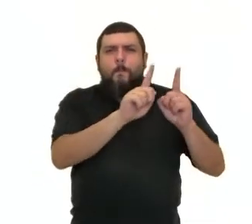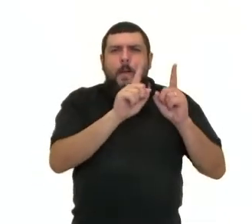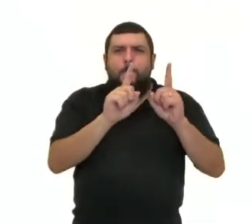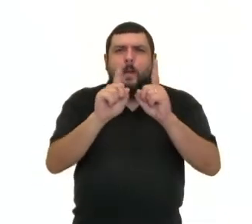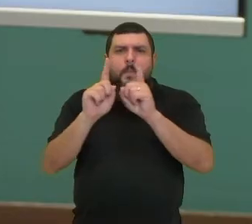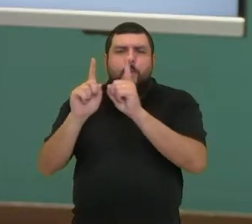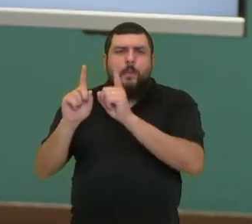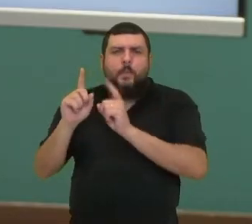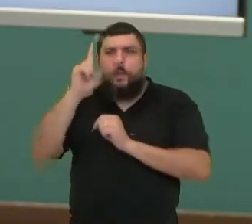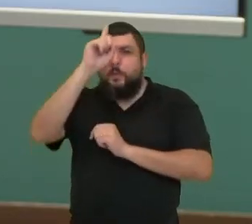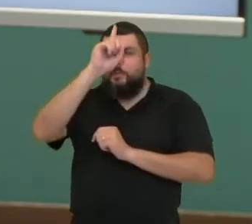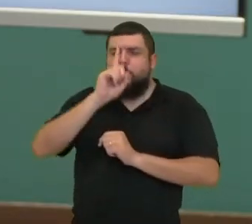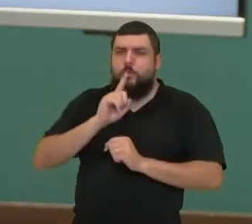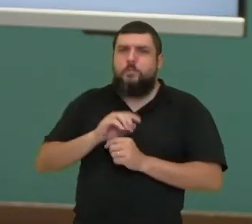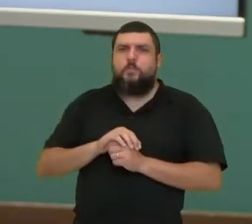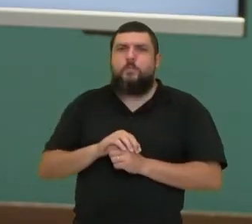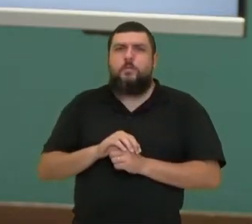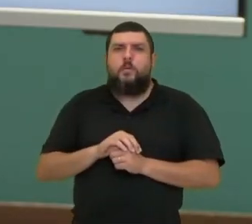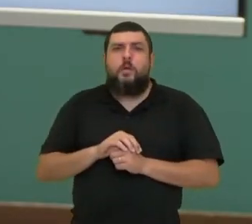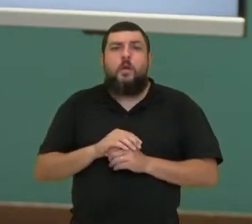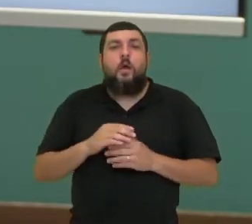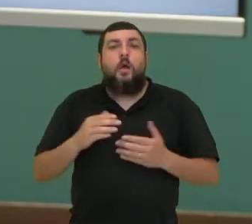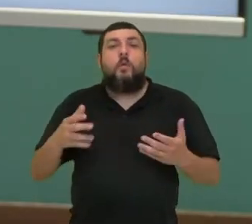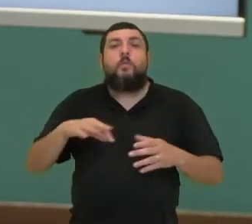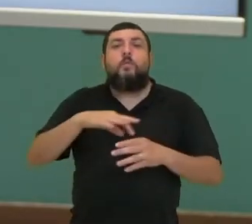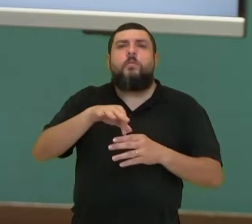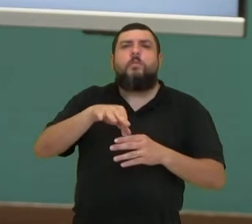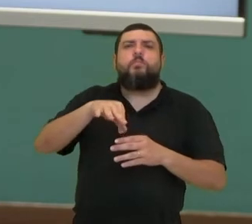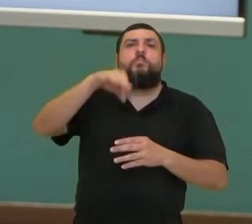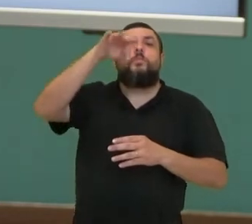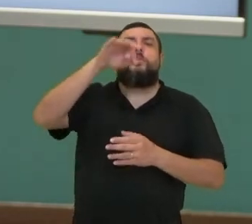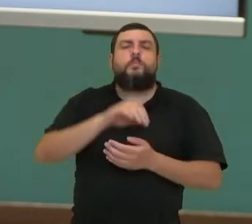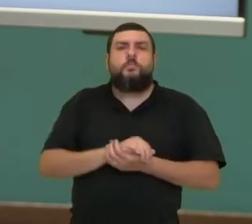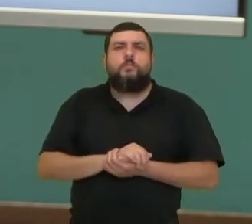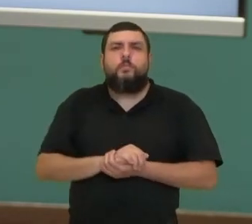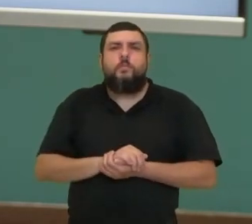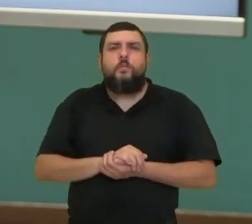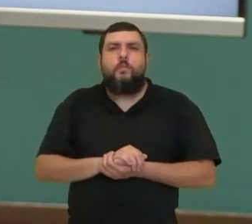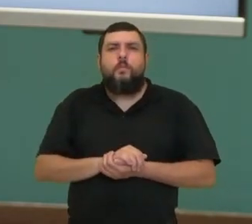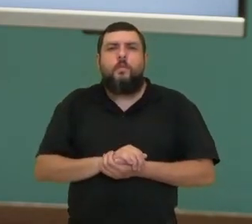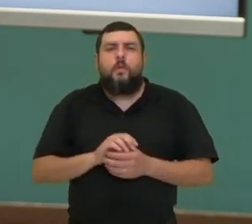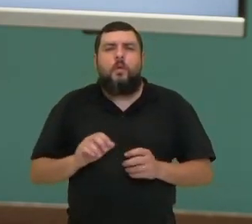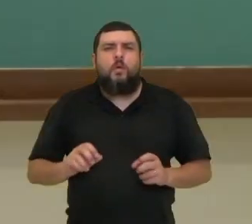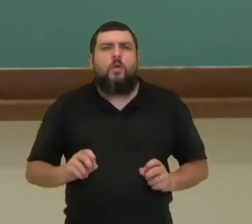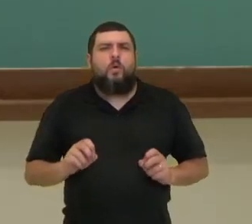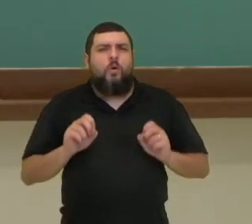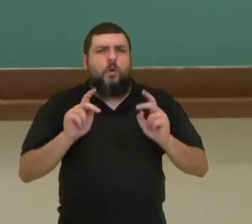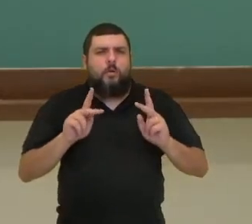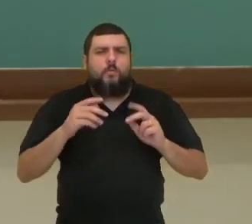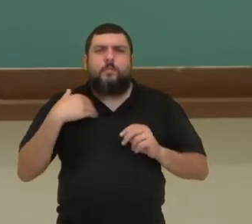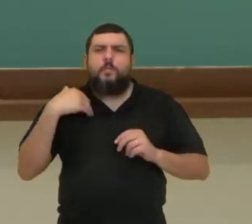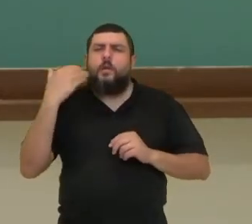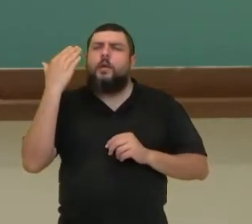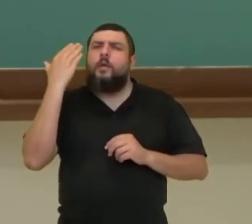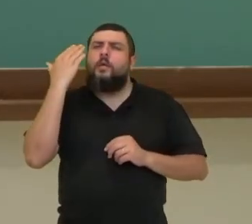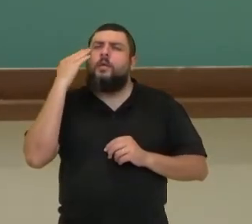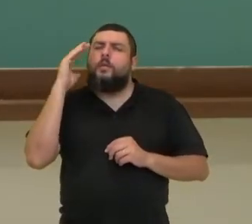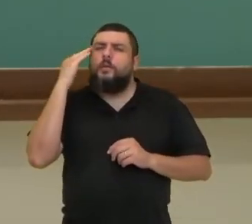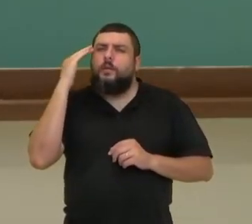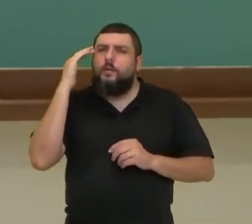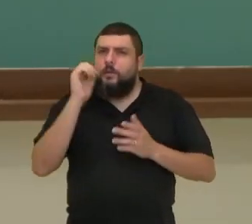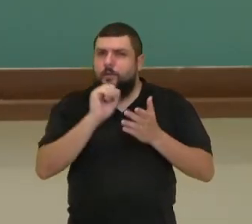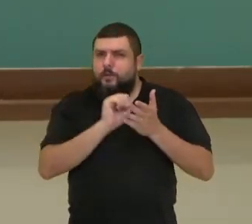números será sorteado ao acaso. Então vamos lá. Para entendermos melhor esse exercício,